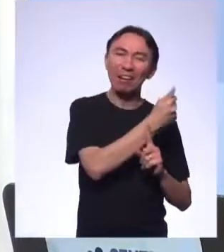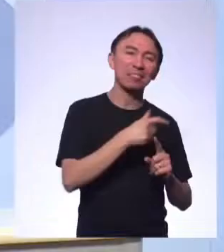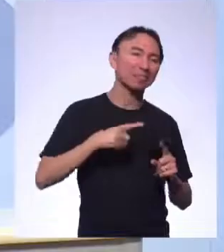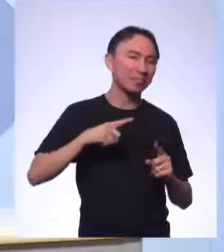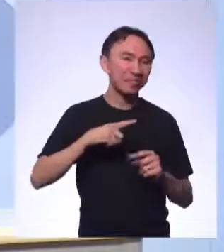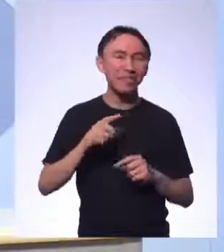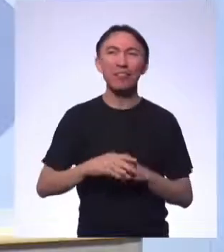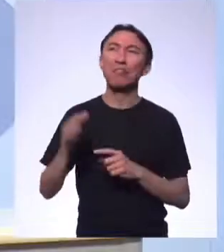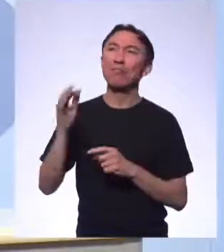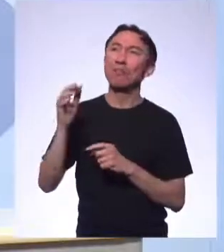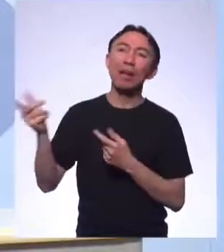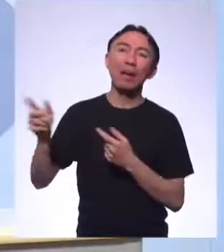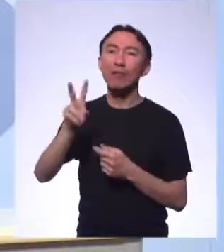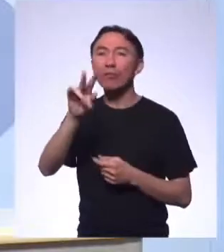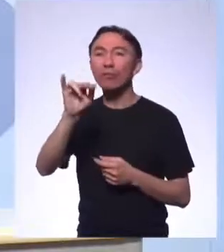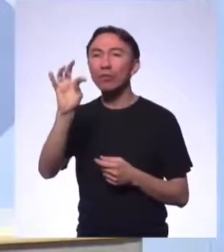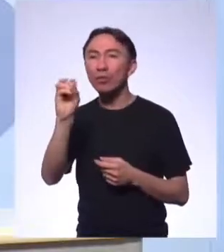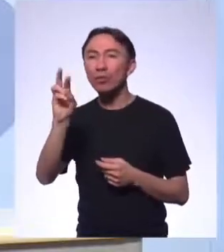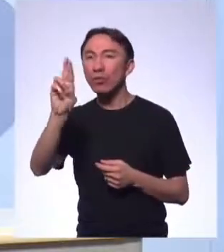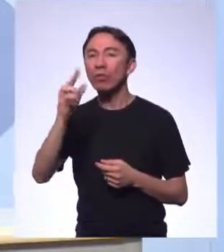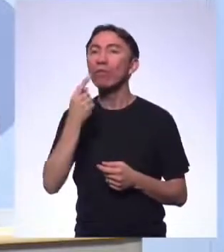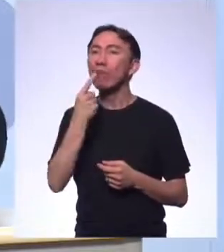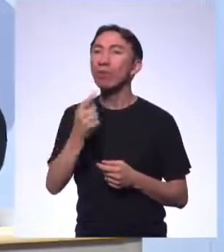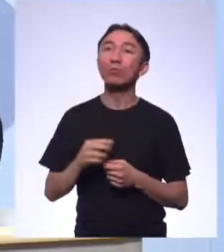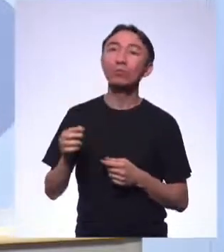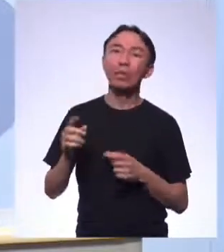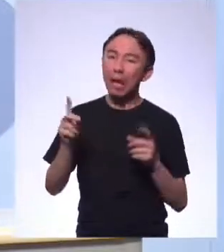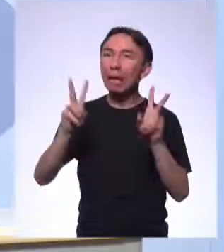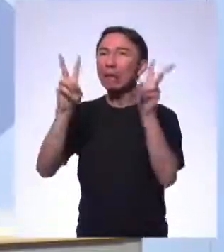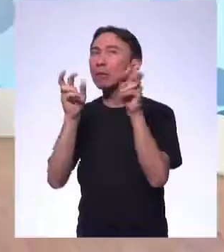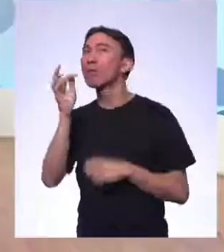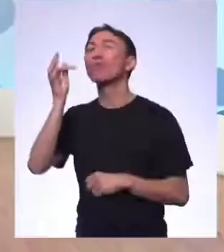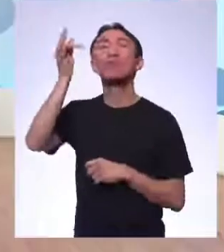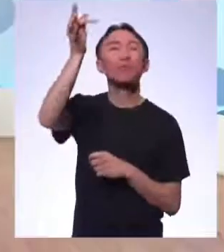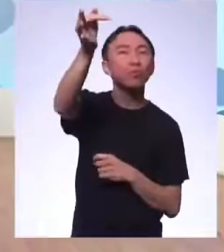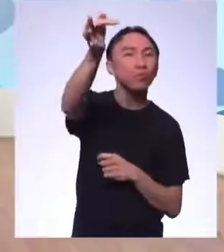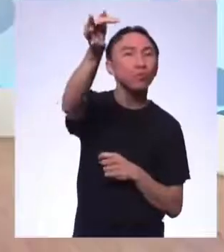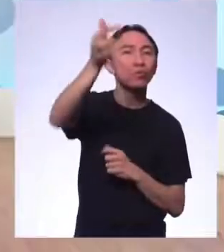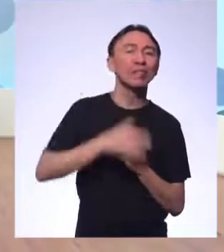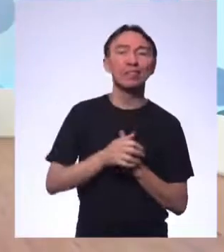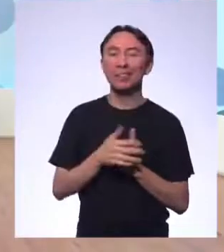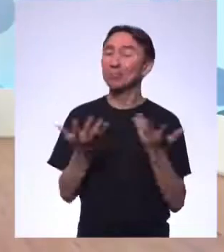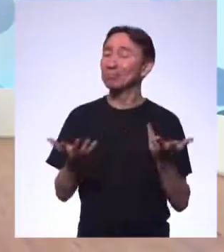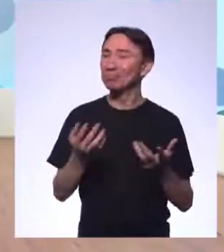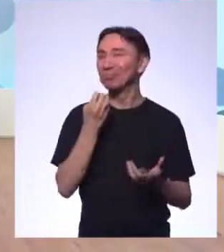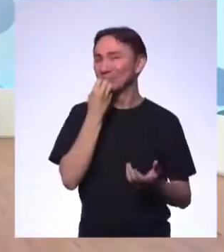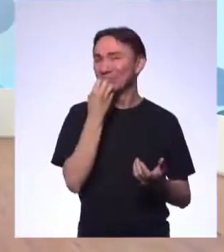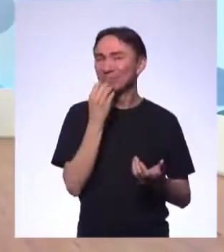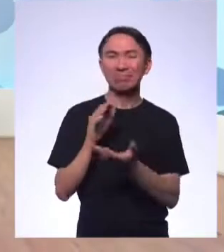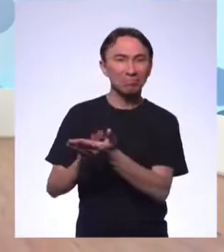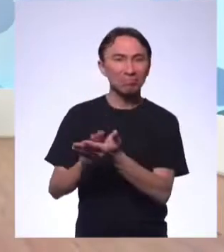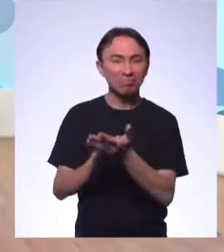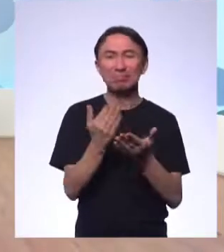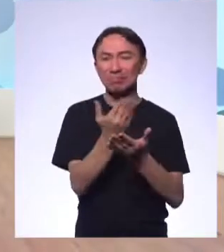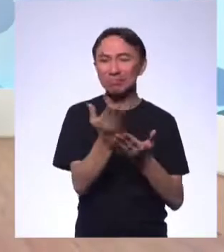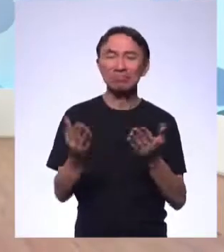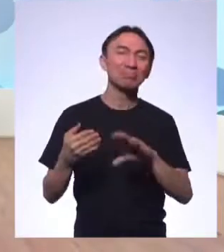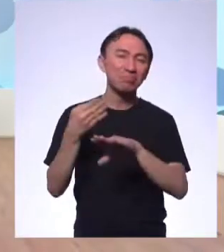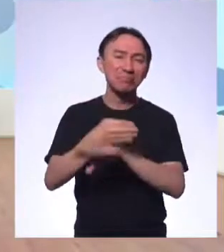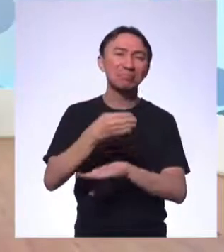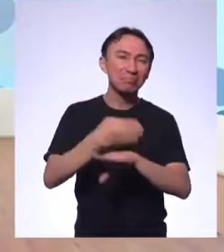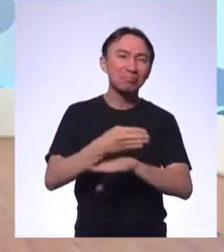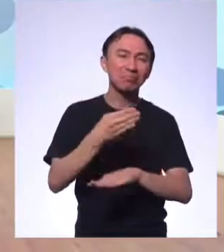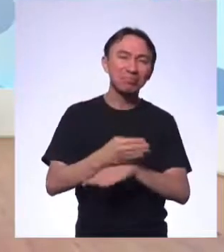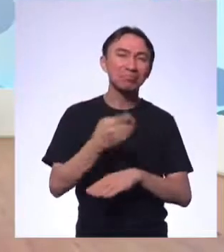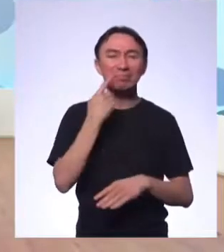bacana aqui. Tem temas incríveis aqui, turma. Olha só, gente. Então, parabéns a todos, né, que participaram aí